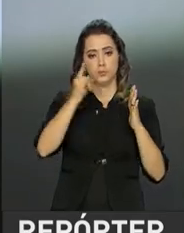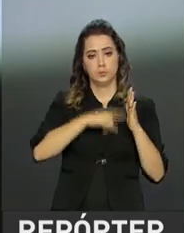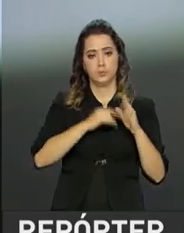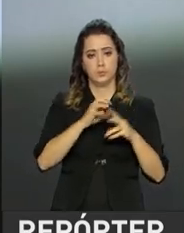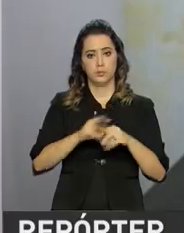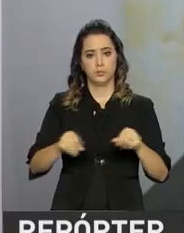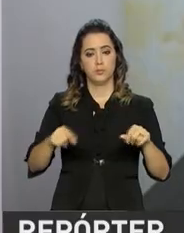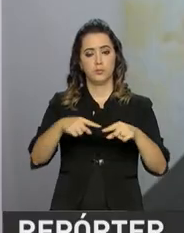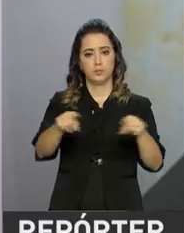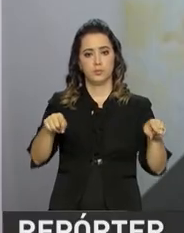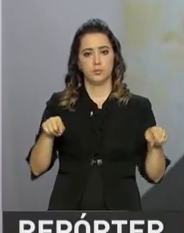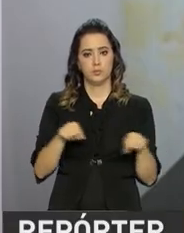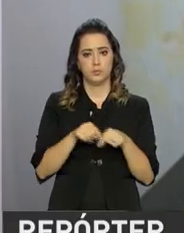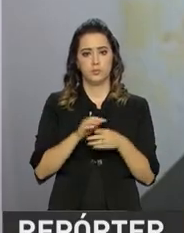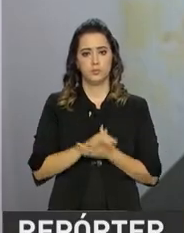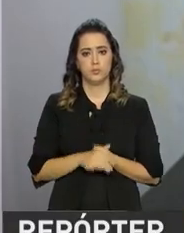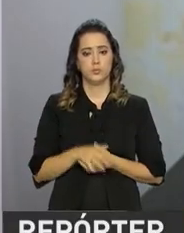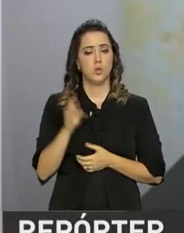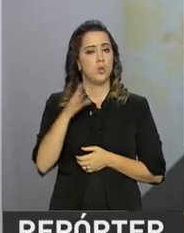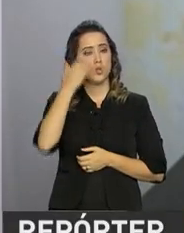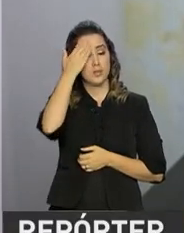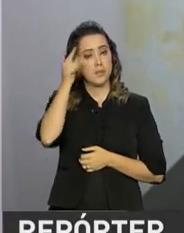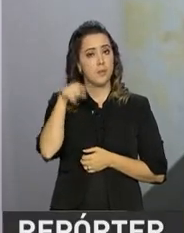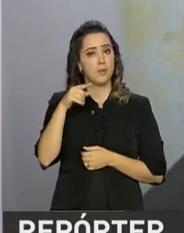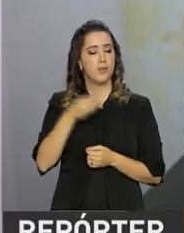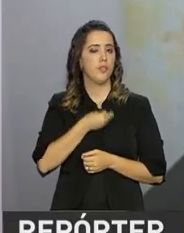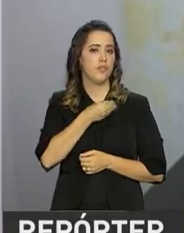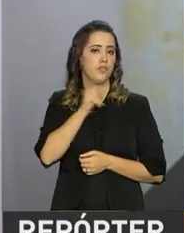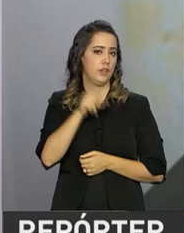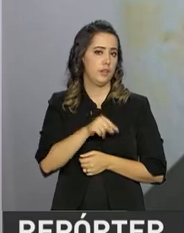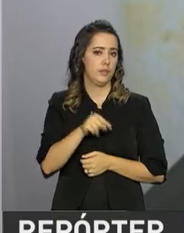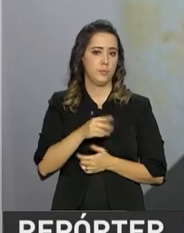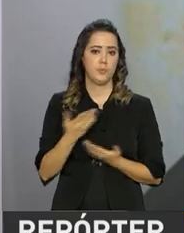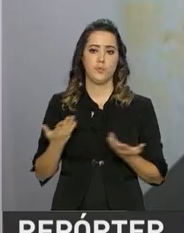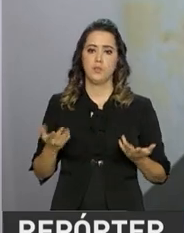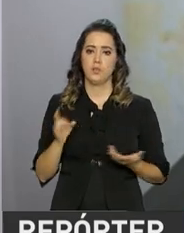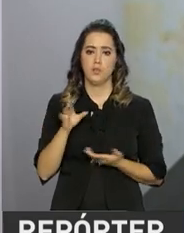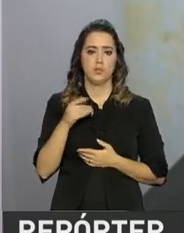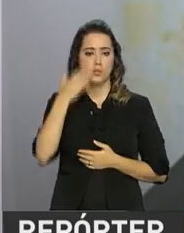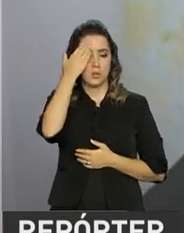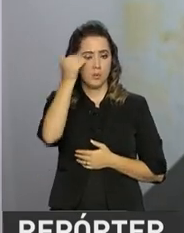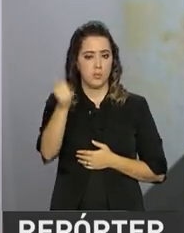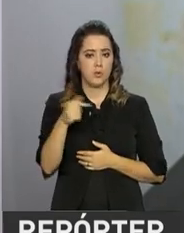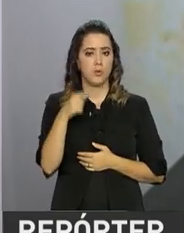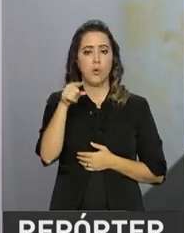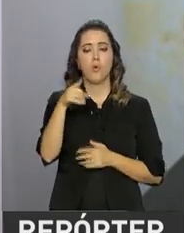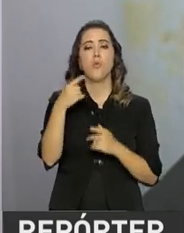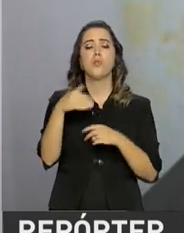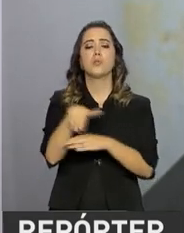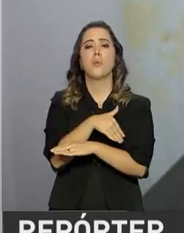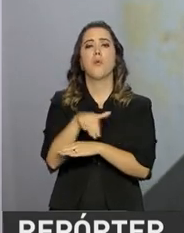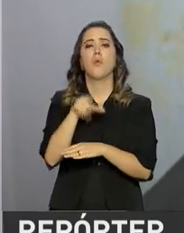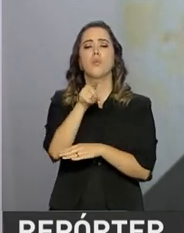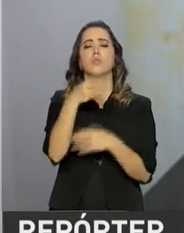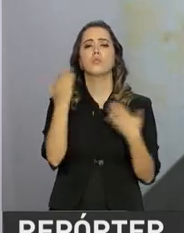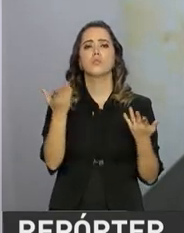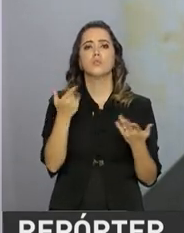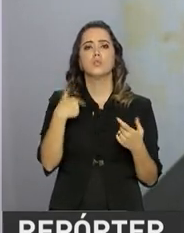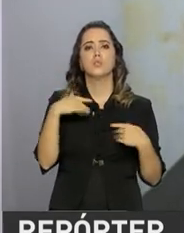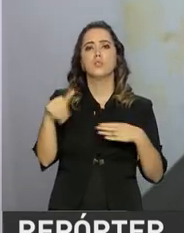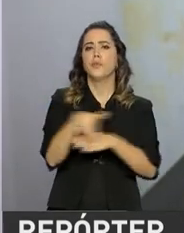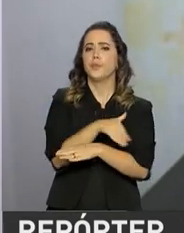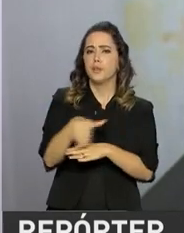do terreno. Eu só sabia que eu morava aqui. Só sabia. Onde você mora, Dona Luísa? Ah, eu moro na